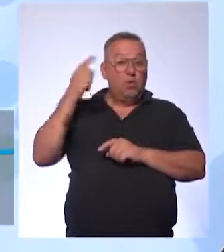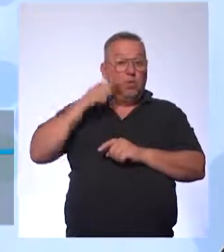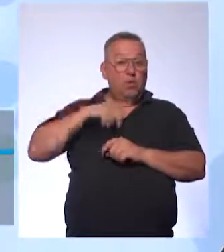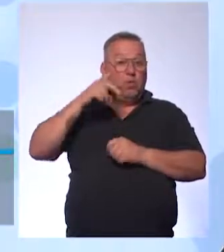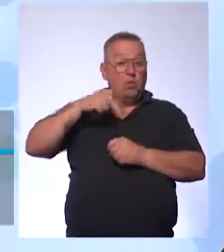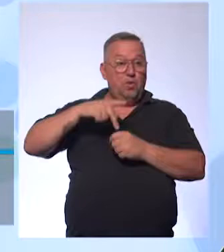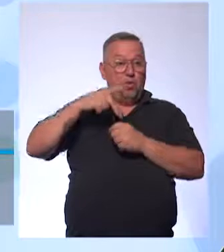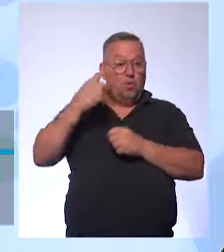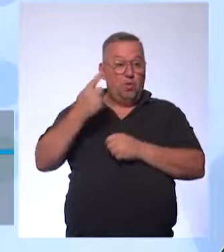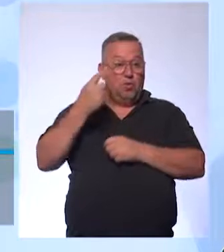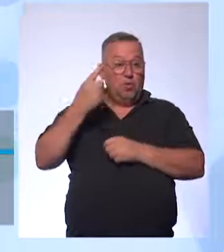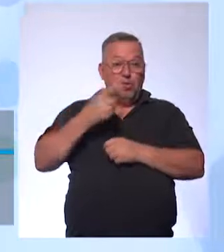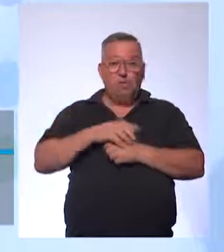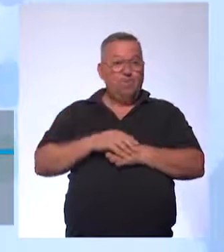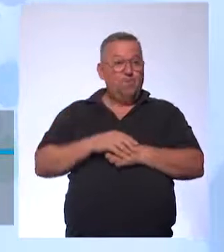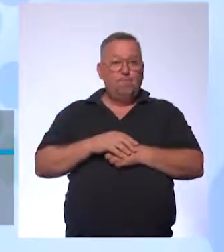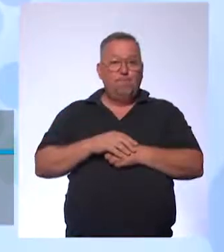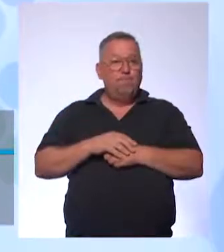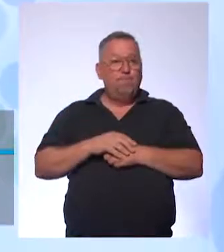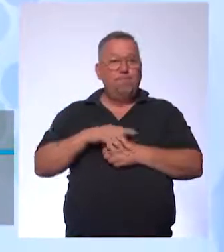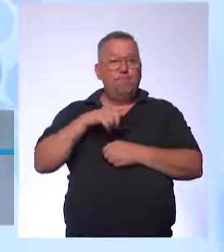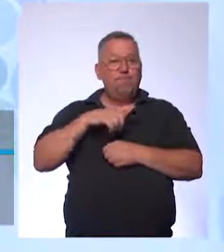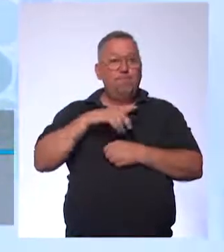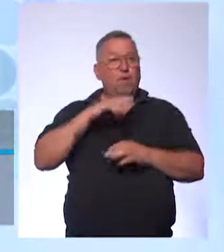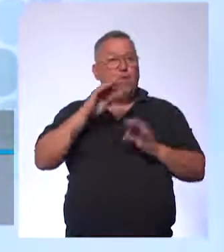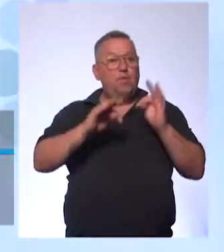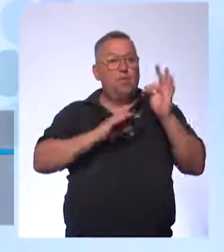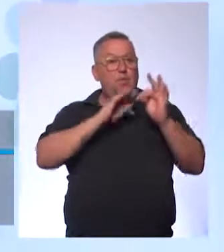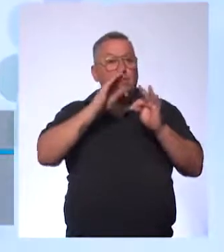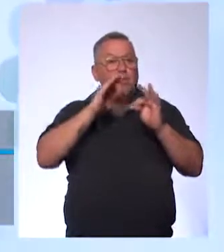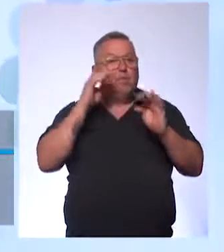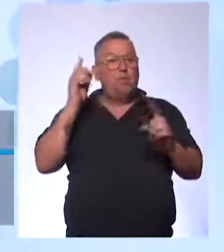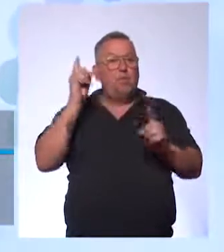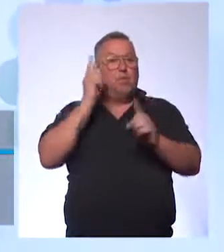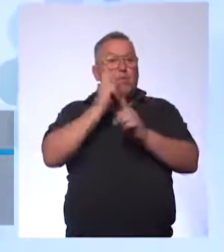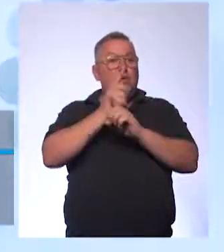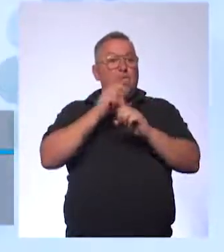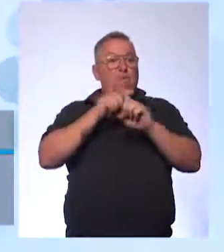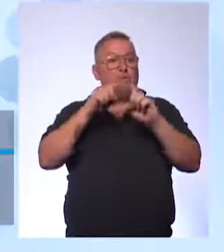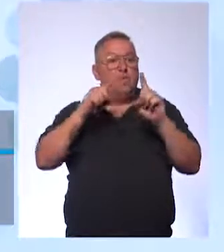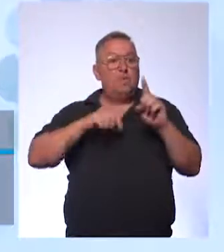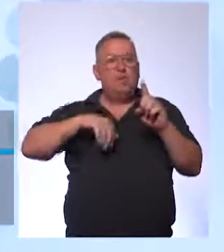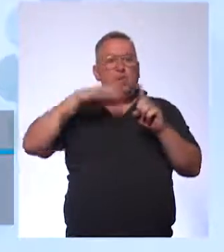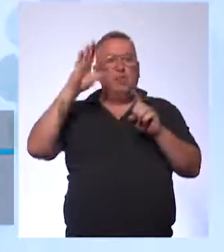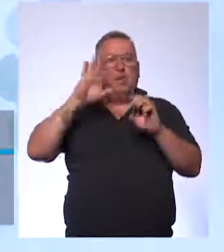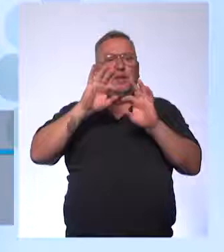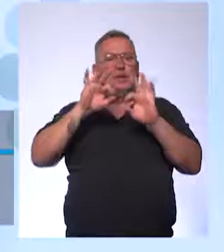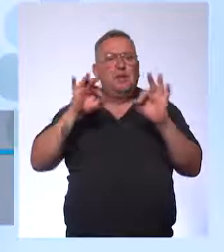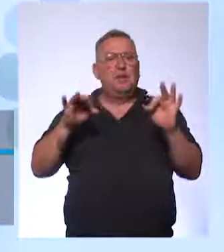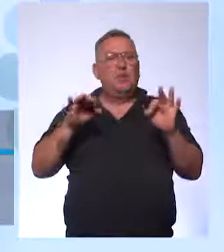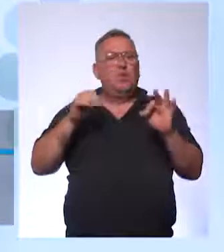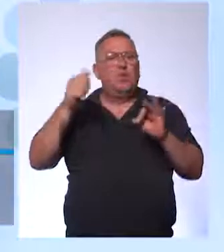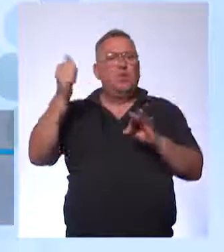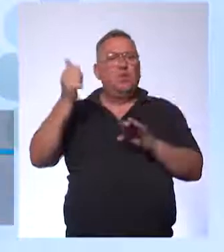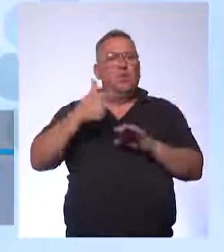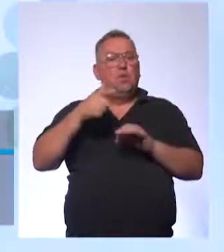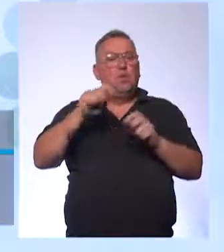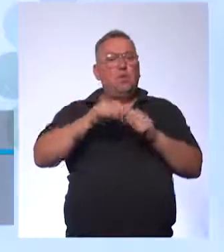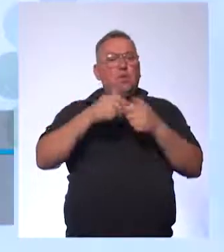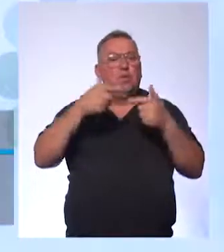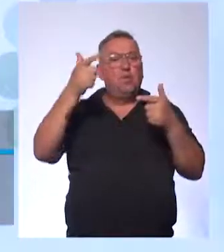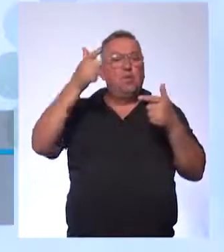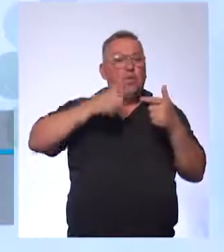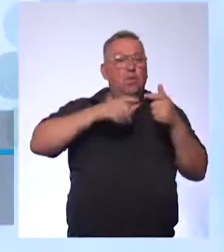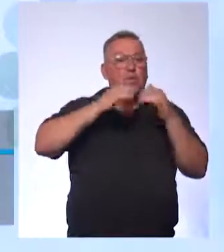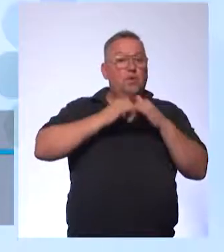sozinho? Não. Né? Tem que ter uma tecnologia até para encontrar. Mas é muito mais simples do que produzir outros tipos de